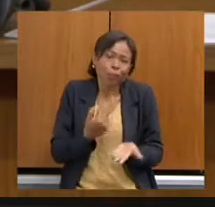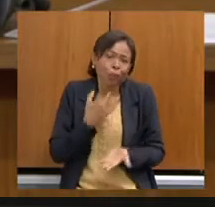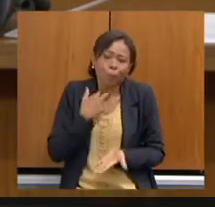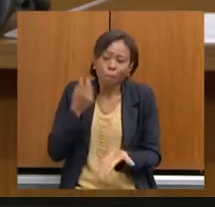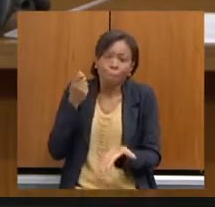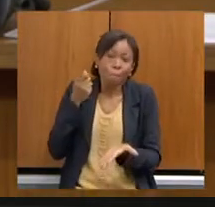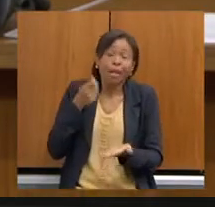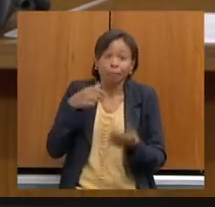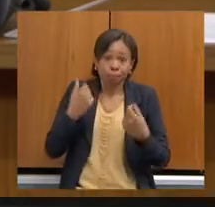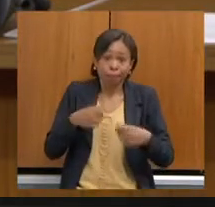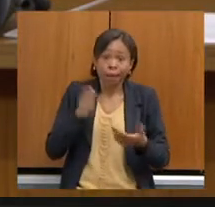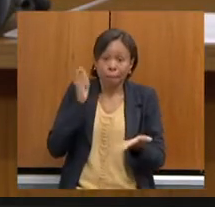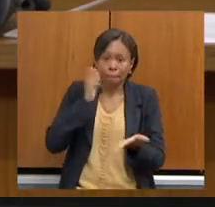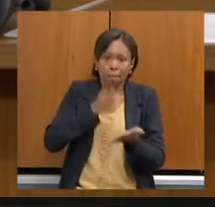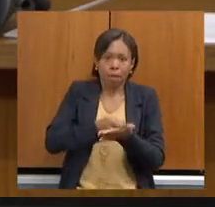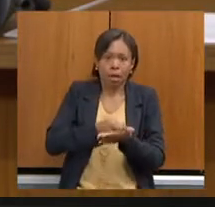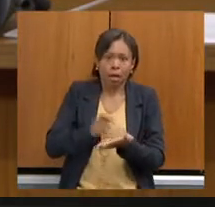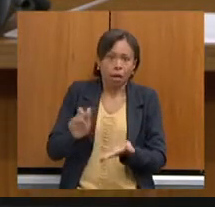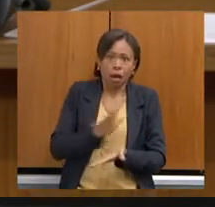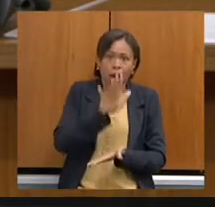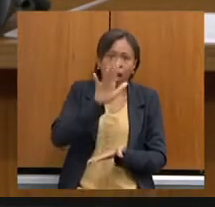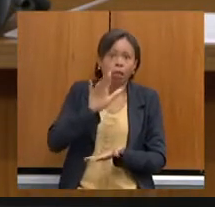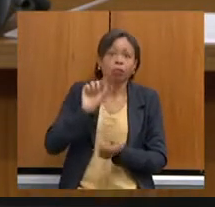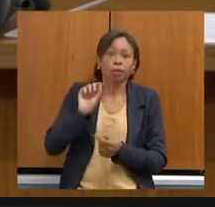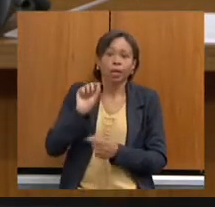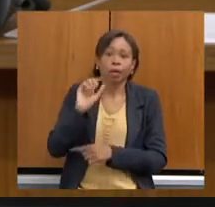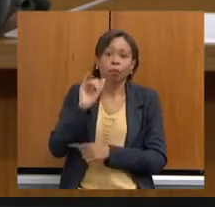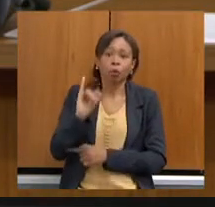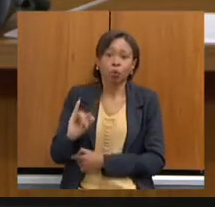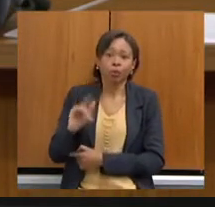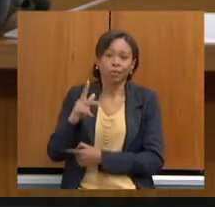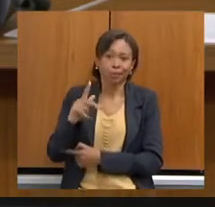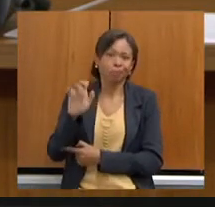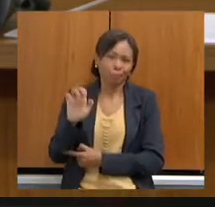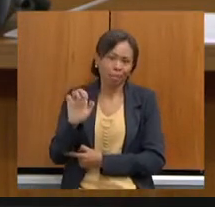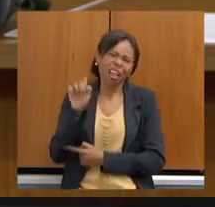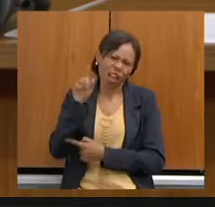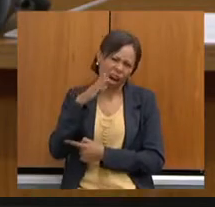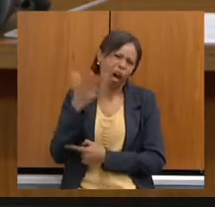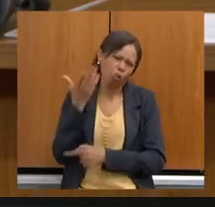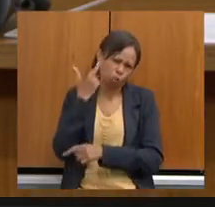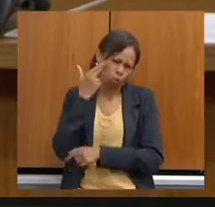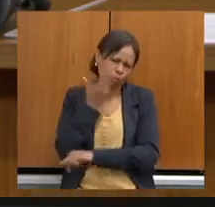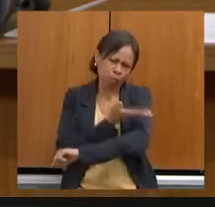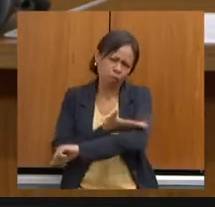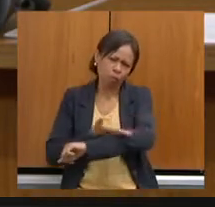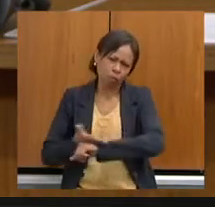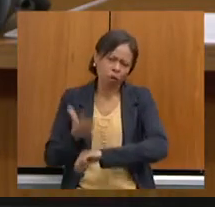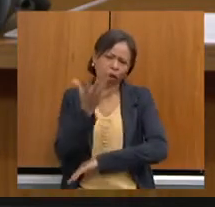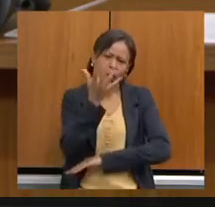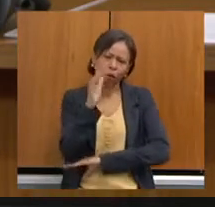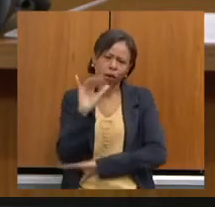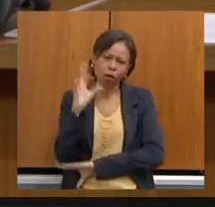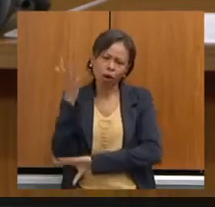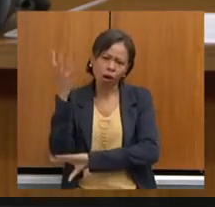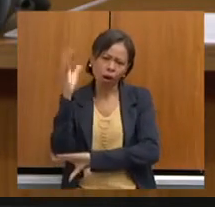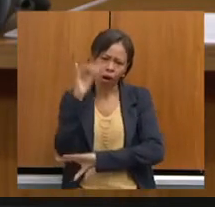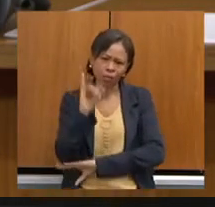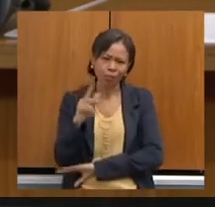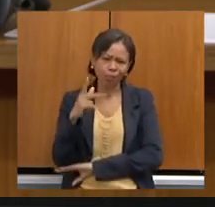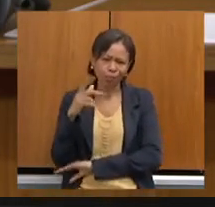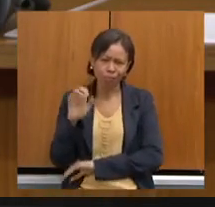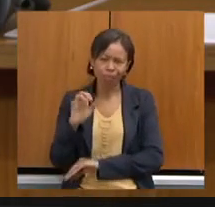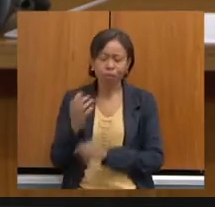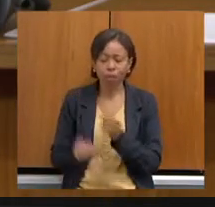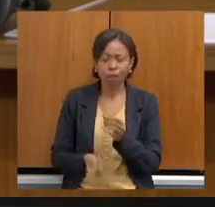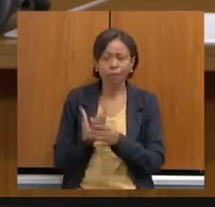taxa altíssima proposta do Ipê que é muito comum na região e que com isso limita que os produtores consigam